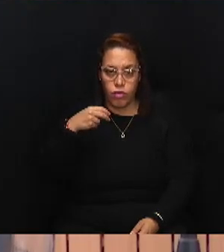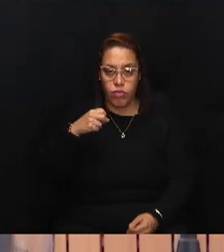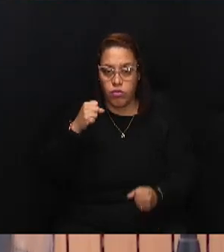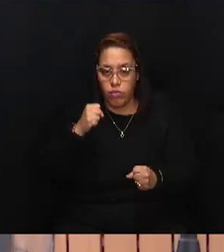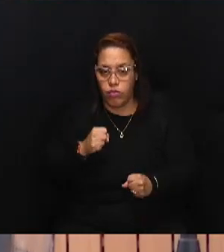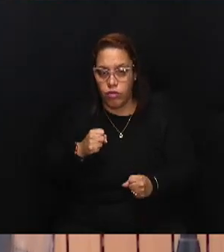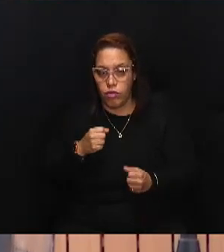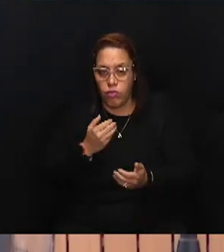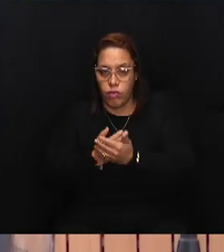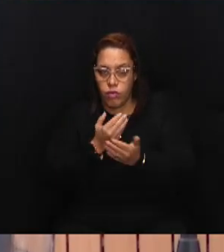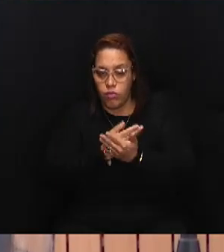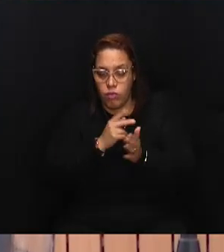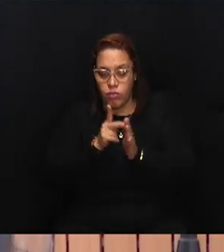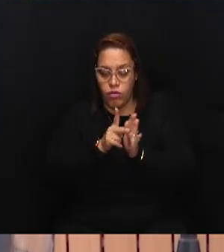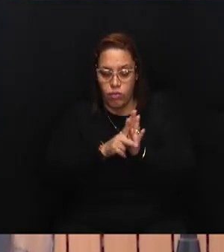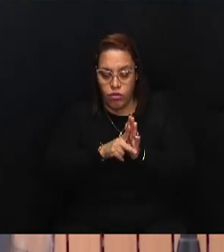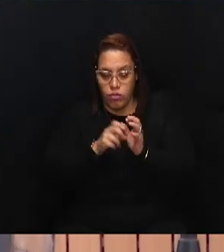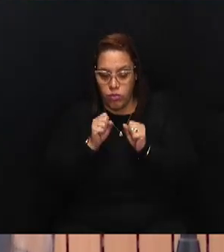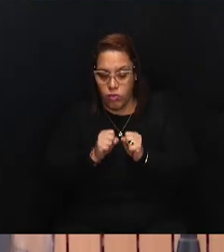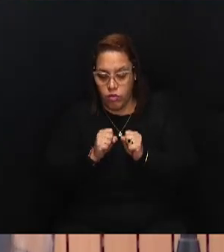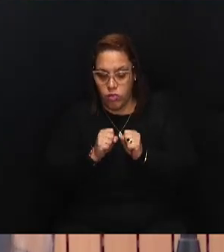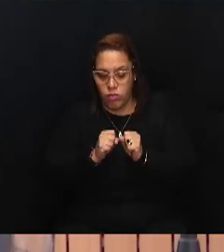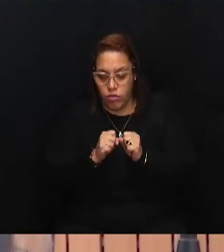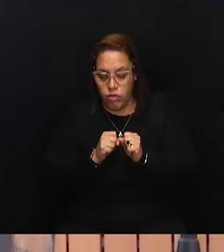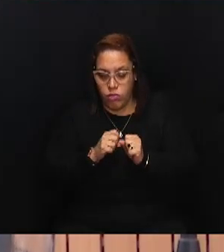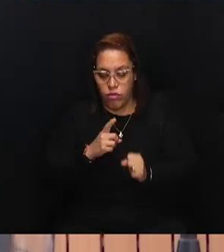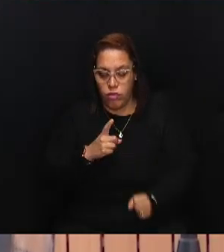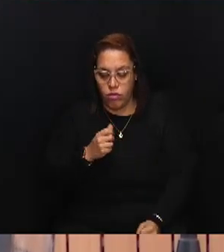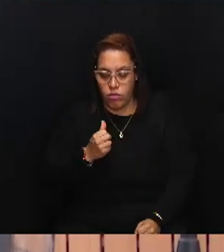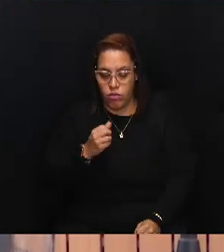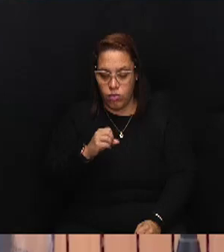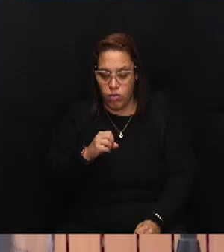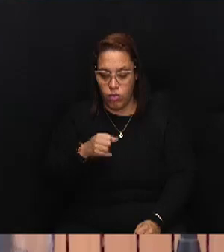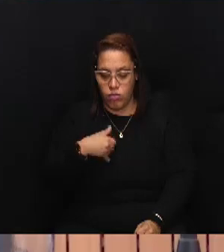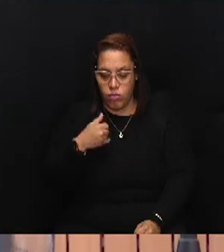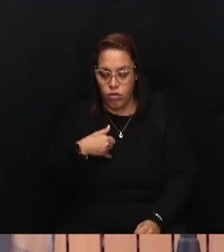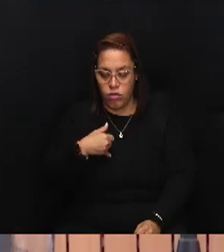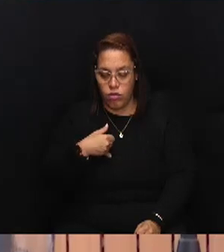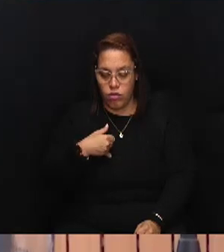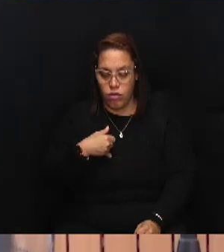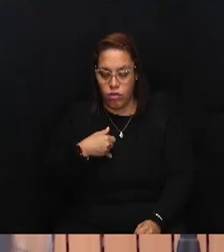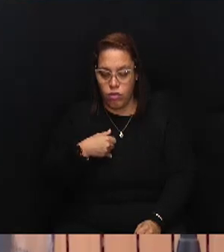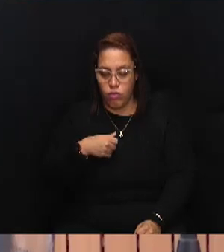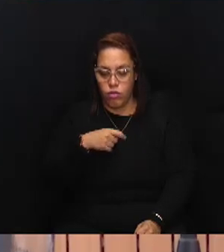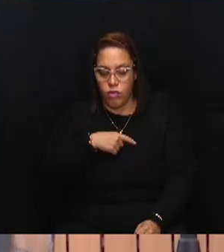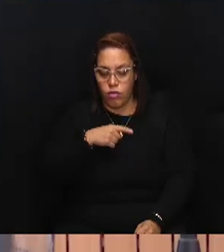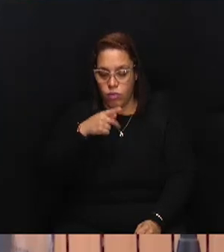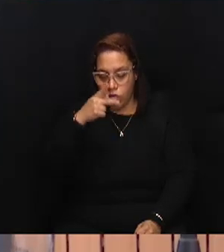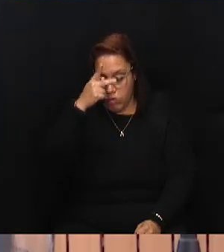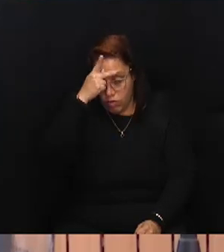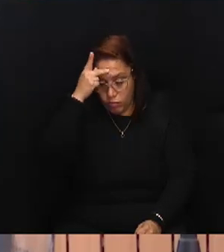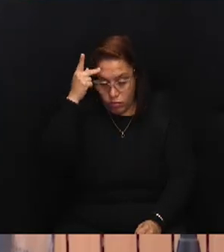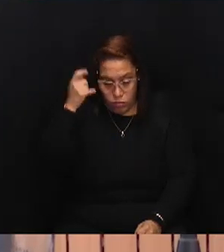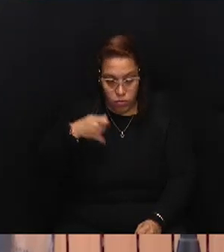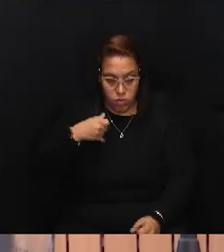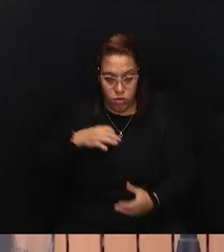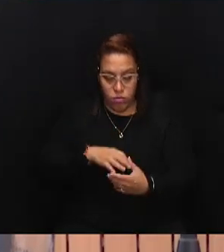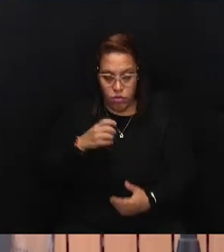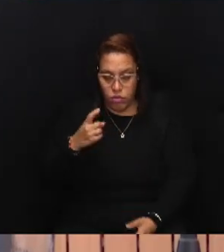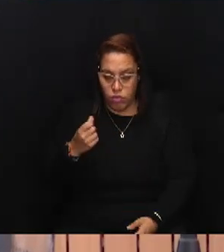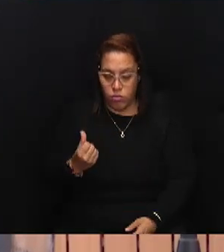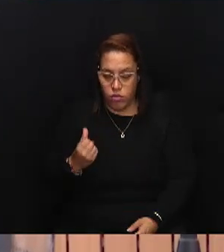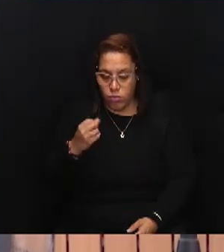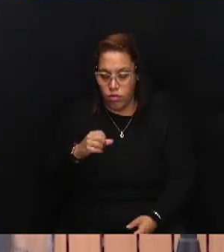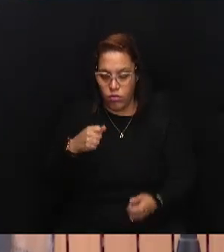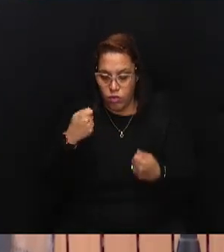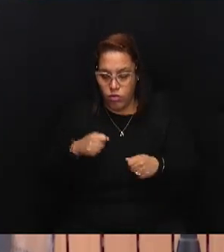pudesse estudar um projeto para que pudesse ser 60 anos. Porque tem muitas pessoas aí aos 60 anos, eles